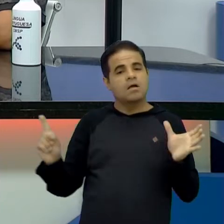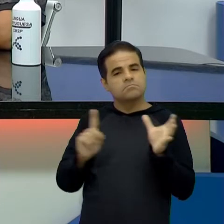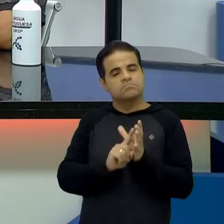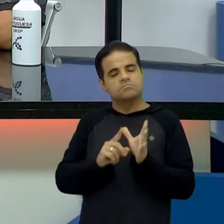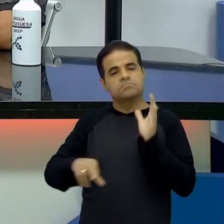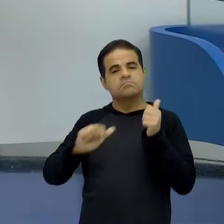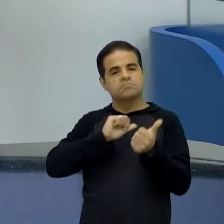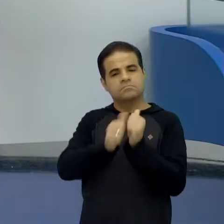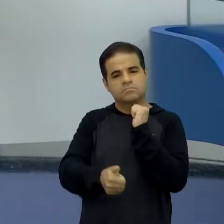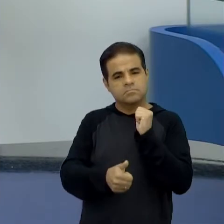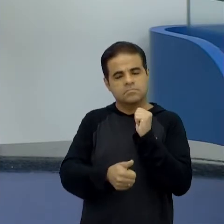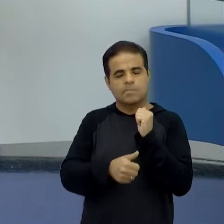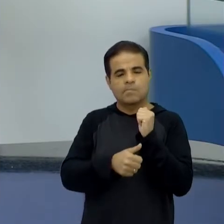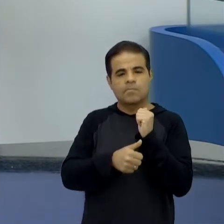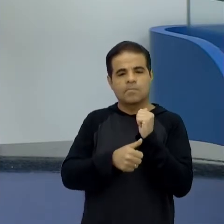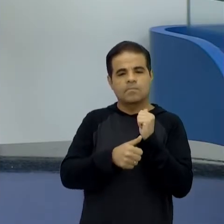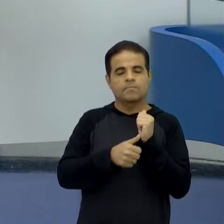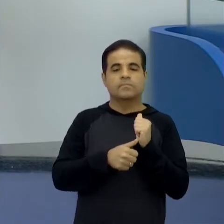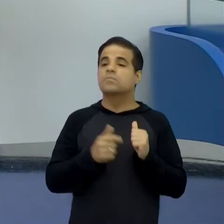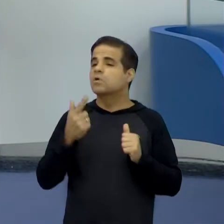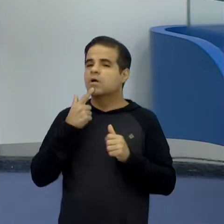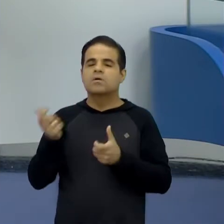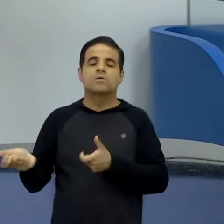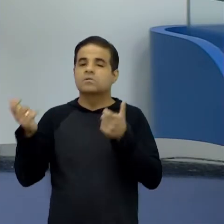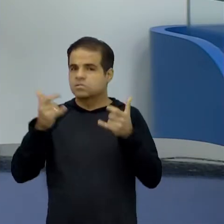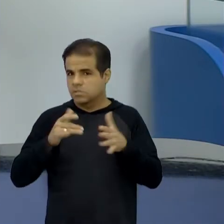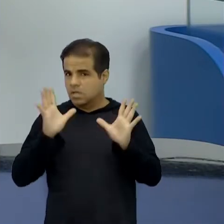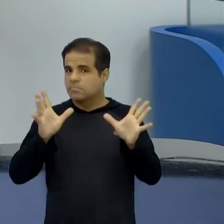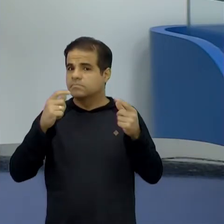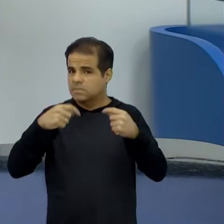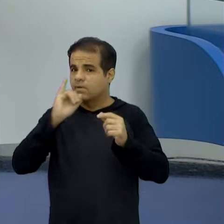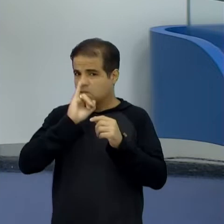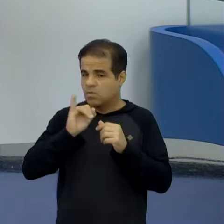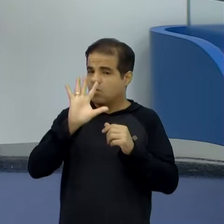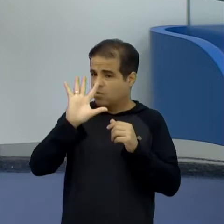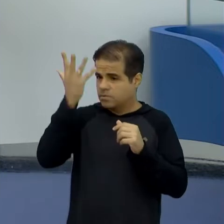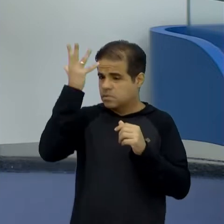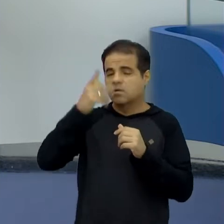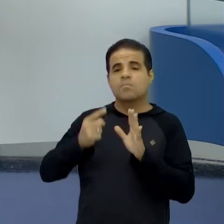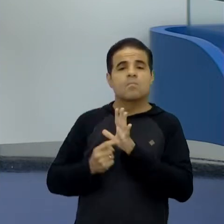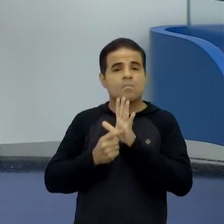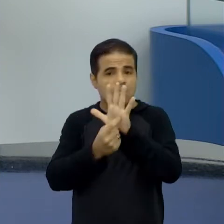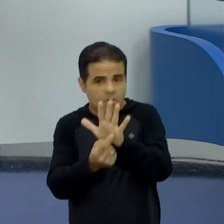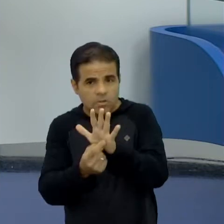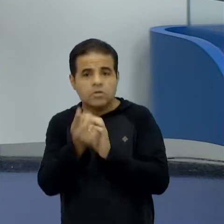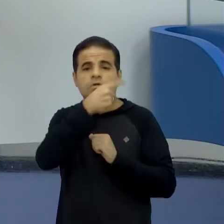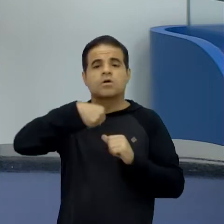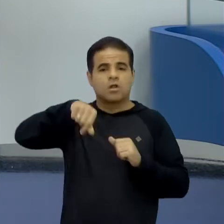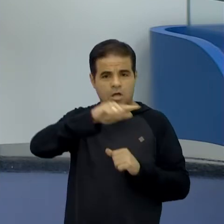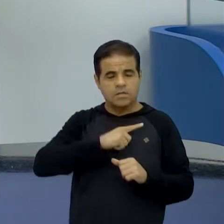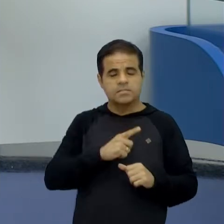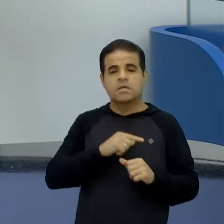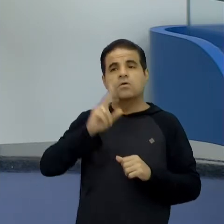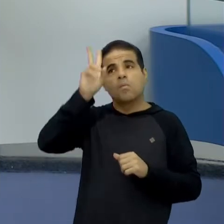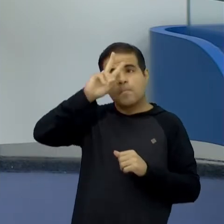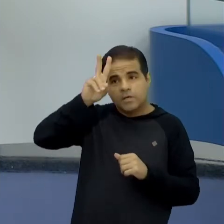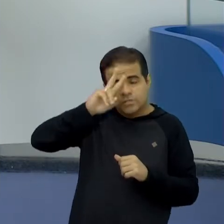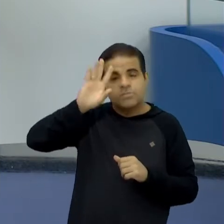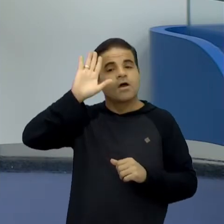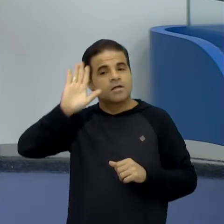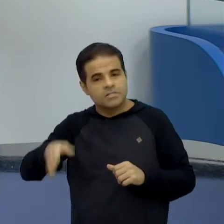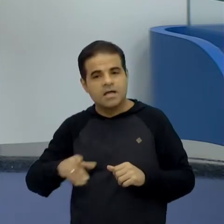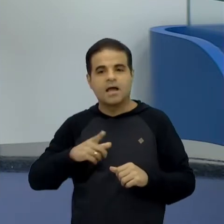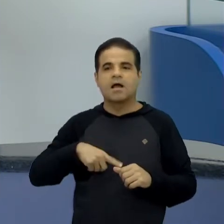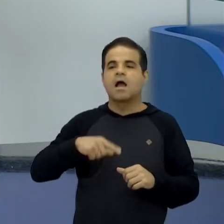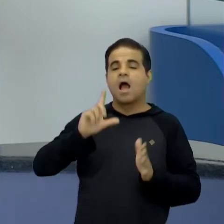isso. E quando ele fala, né, que já deveria ter acontecido, que mostra como a gente tem uma história, porque não, é